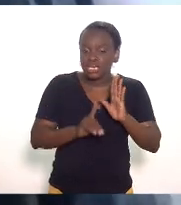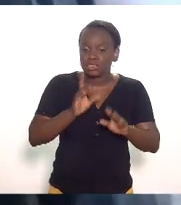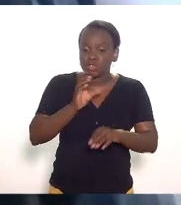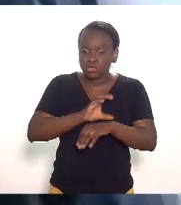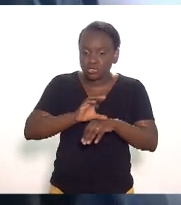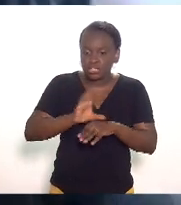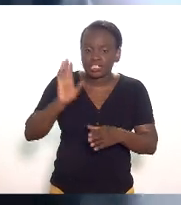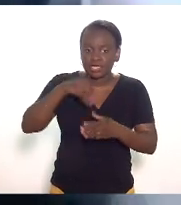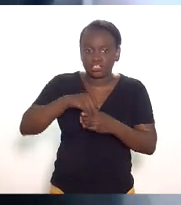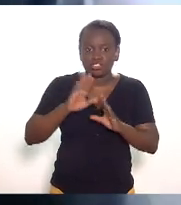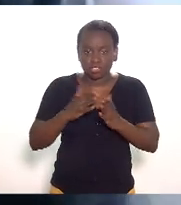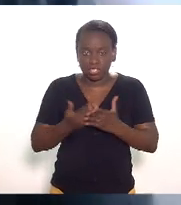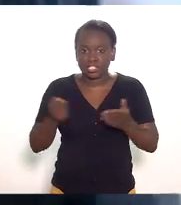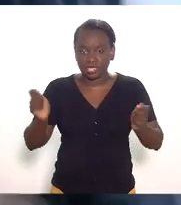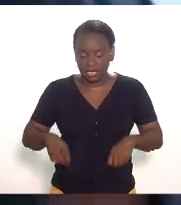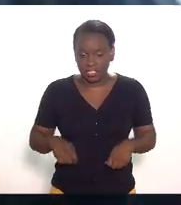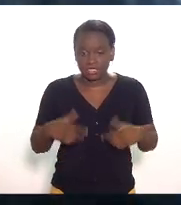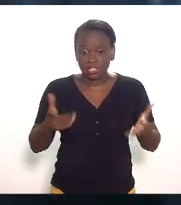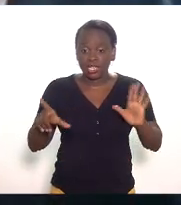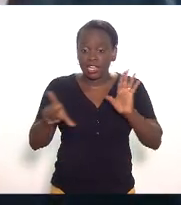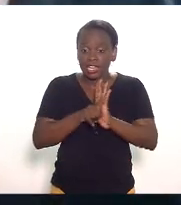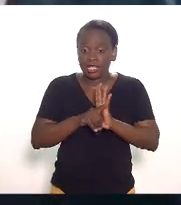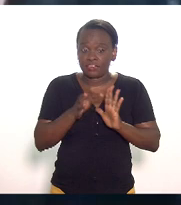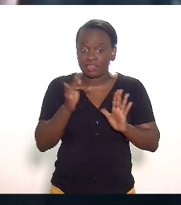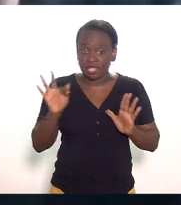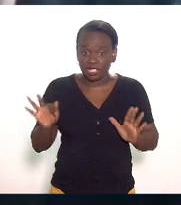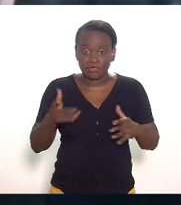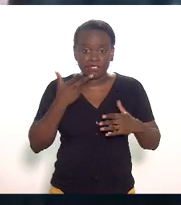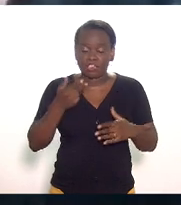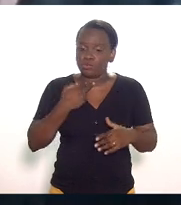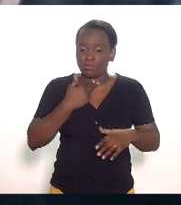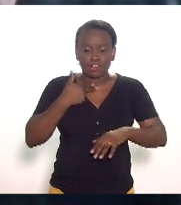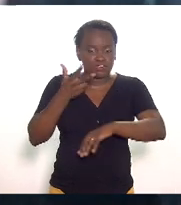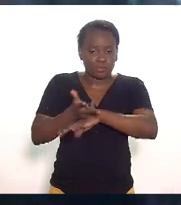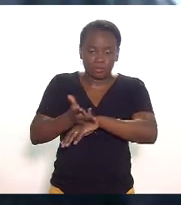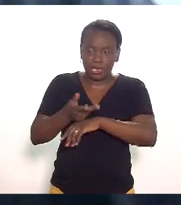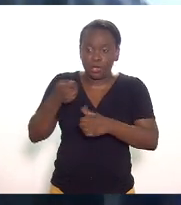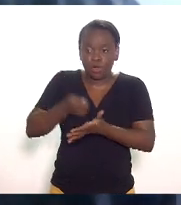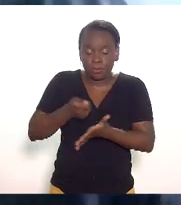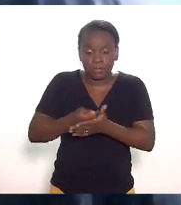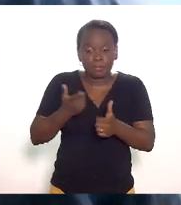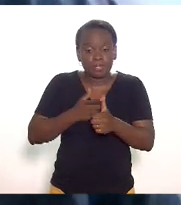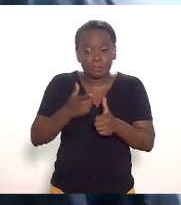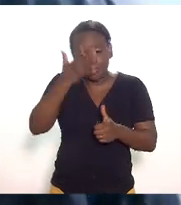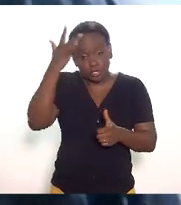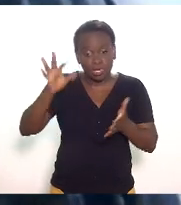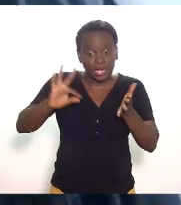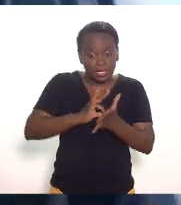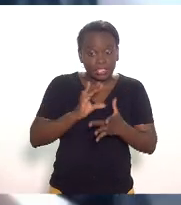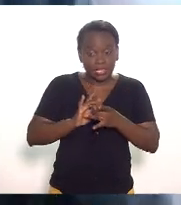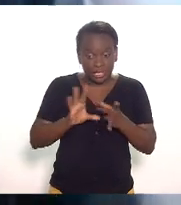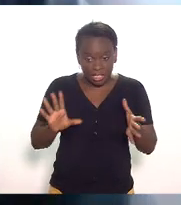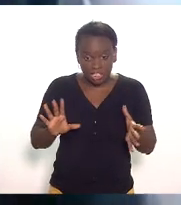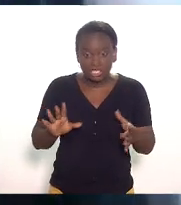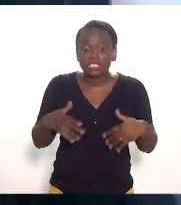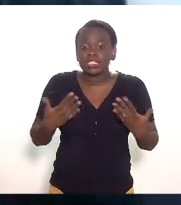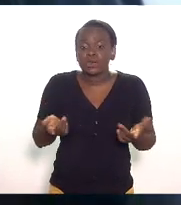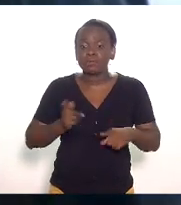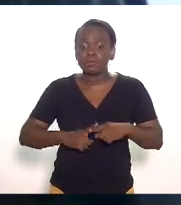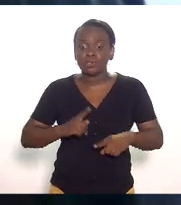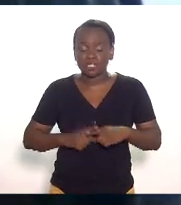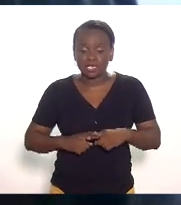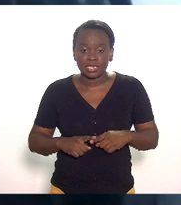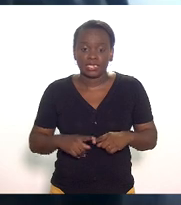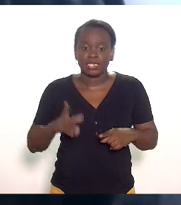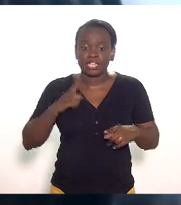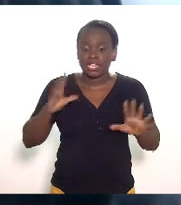escola. Ora, se a lei federal diz que ninguém pode ser filmado sem seu consentimento, por que que vai haver